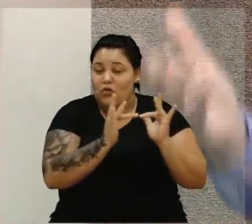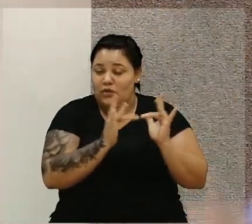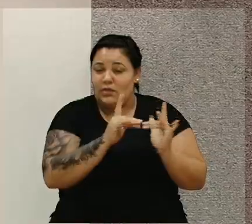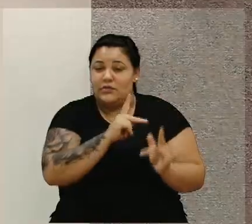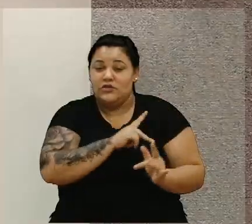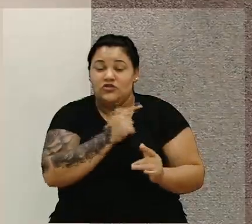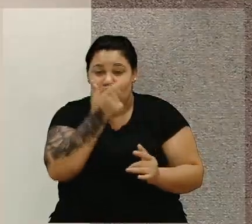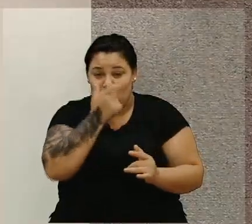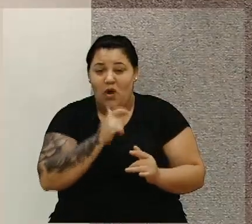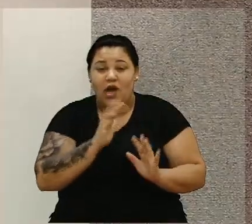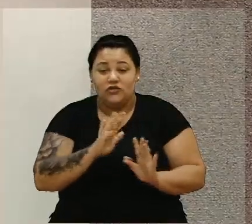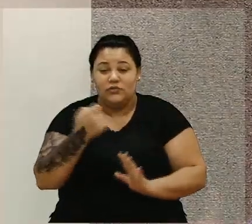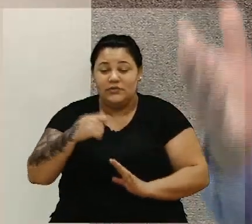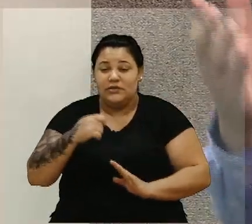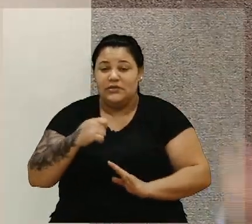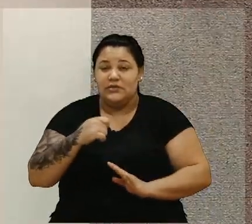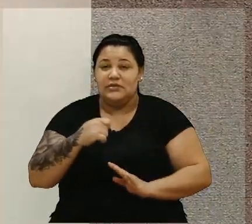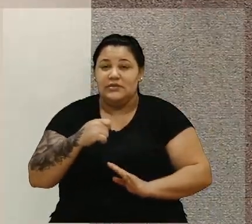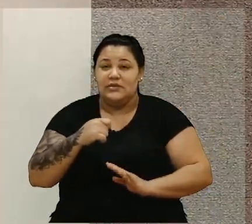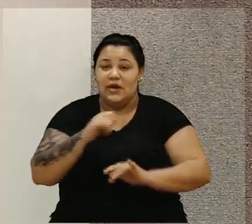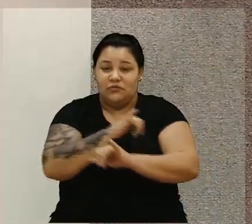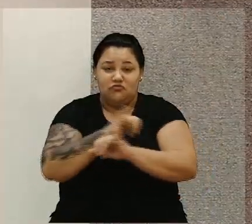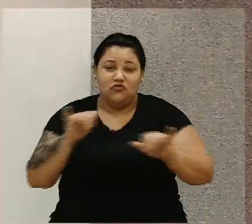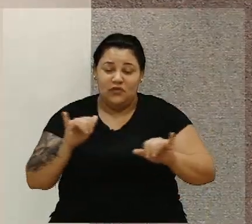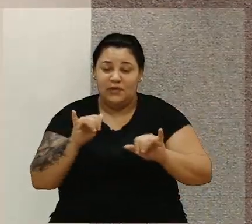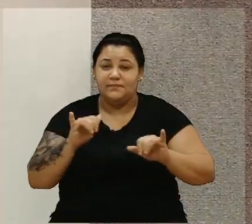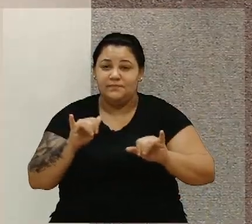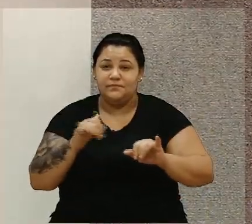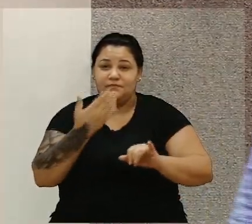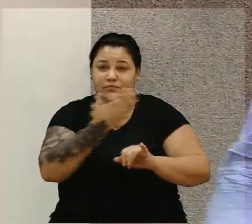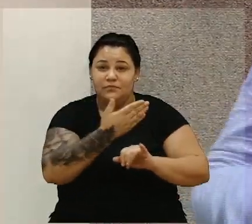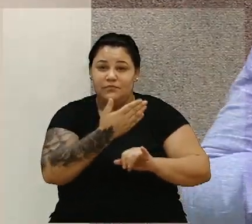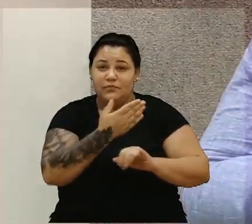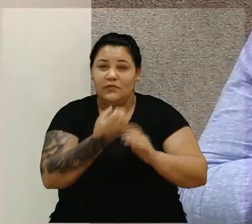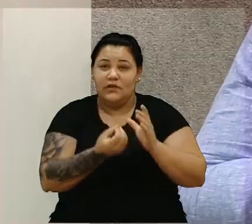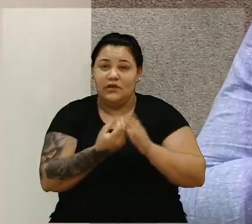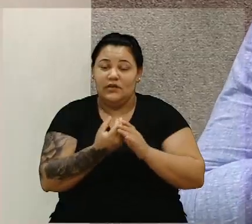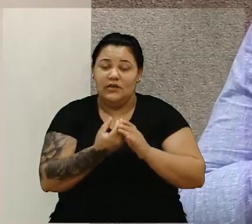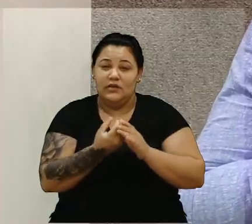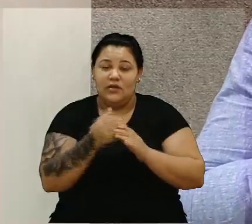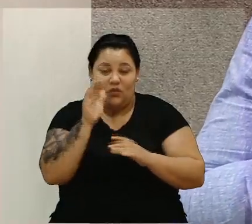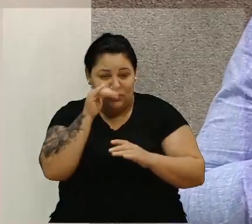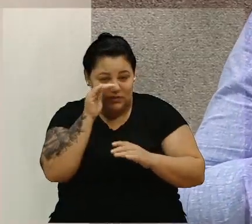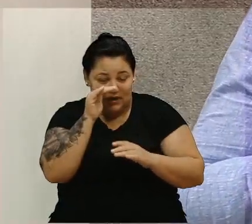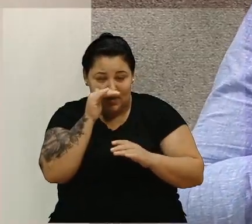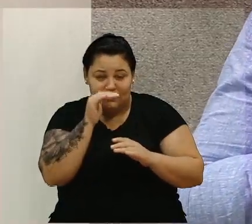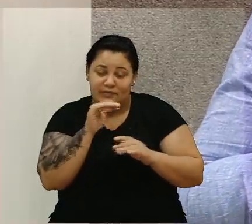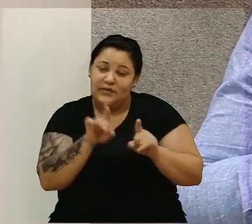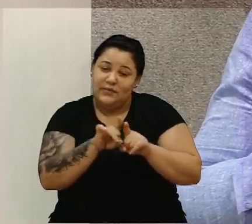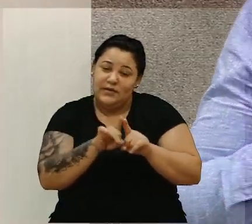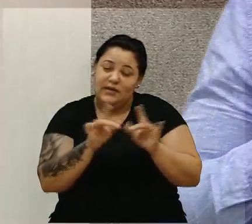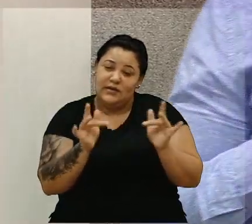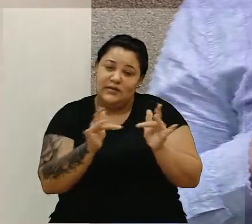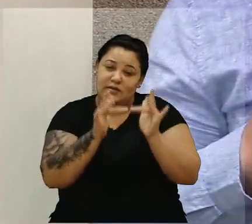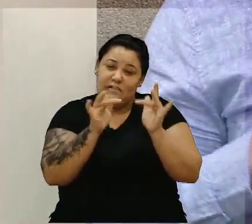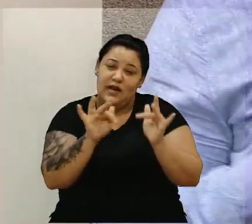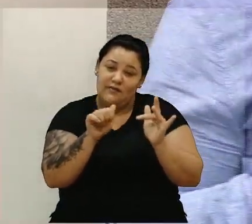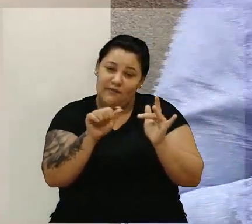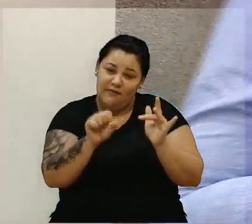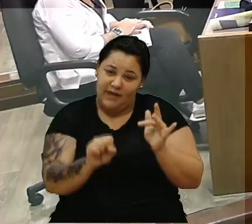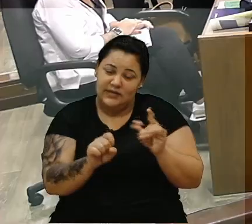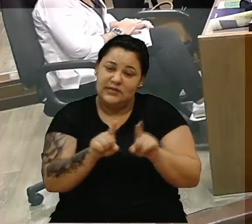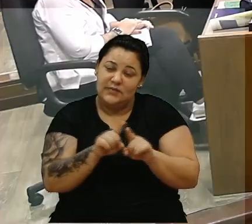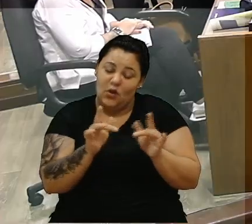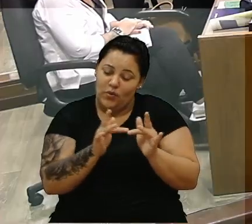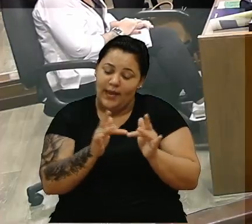deve ser, inclusive, fato público para os senhores que são do sindicato, para que se aproxime essa relação com a Fundação Assistência Social. Era isso, Obrigado, presidente. vereador.